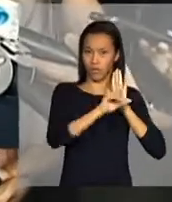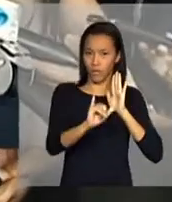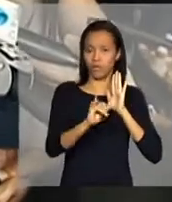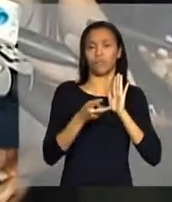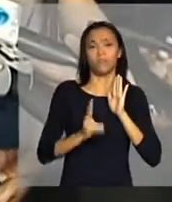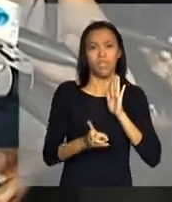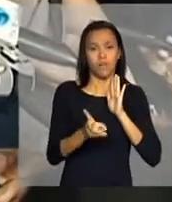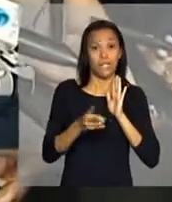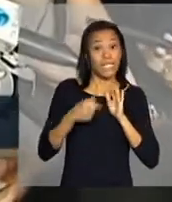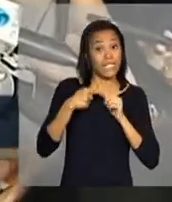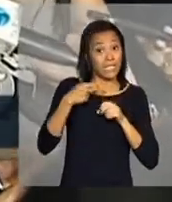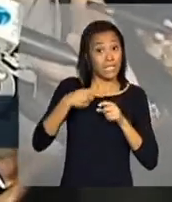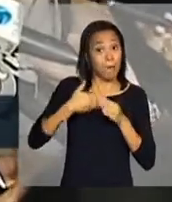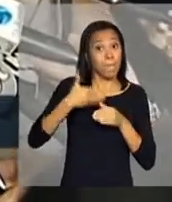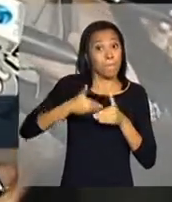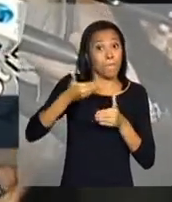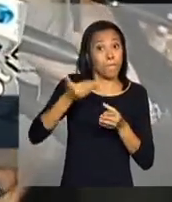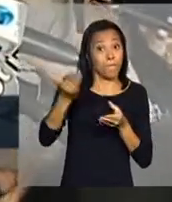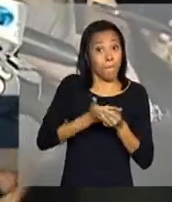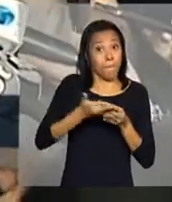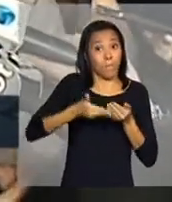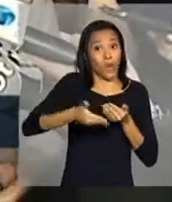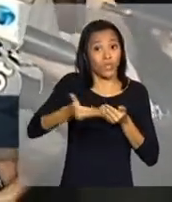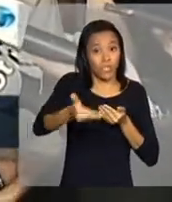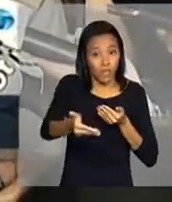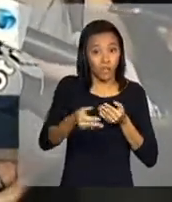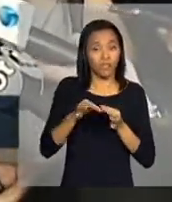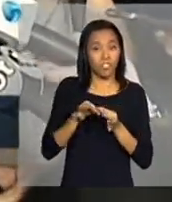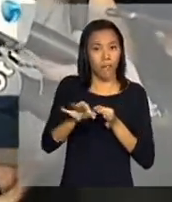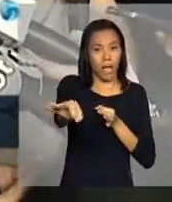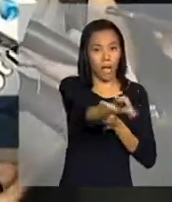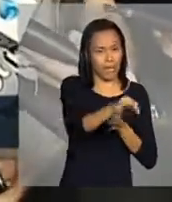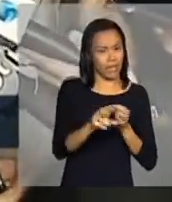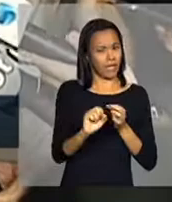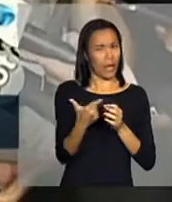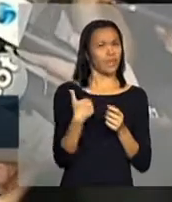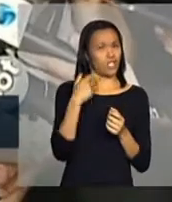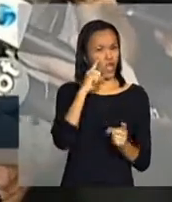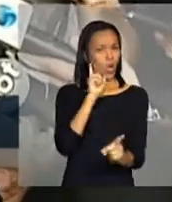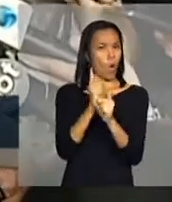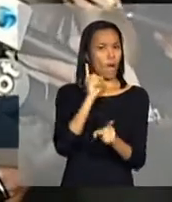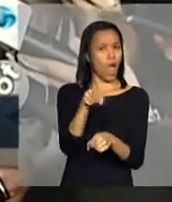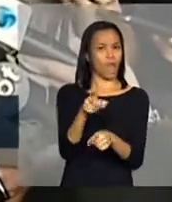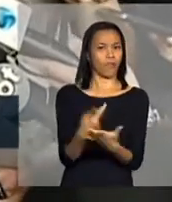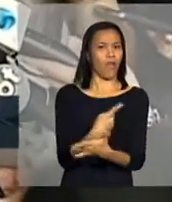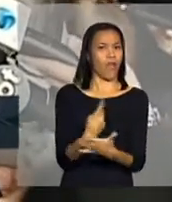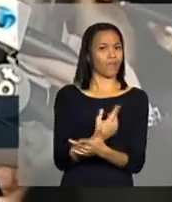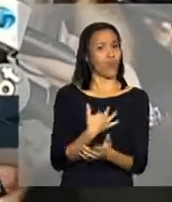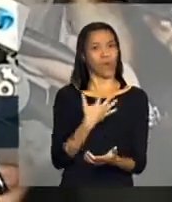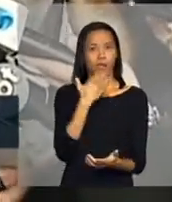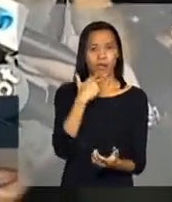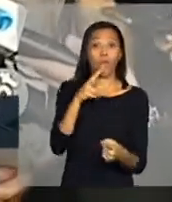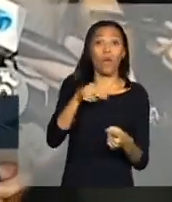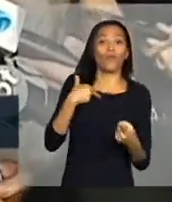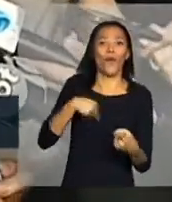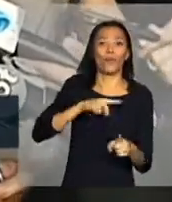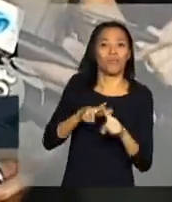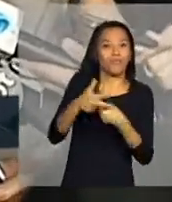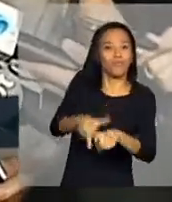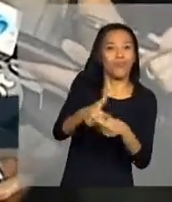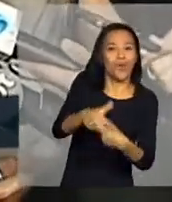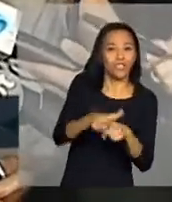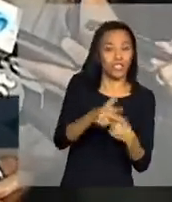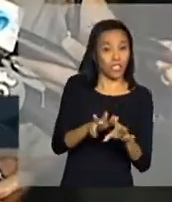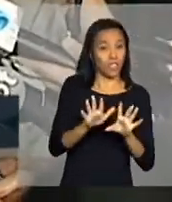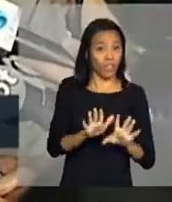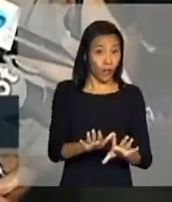de demarcação. É claro que sempre que nós constatarmos que existem situações indevidas, é nosso papel corrigir. E a implementação